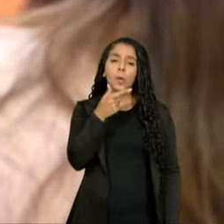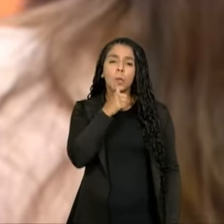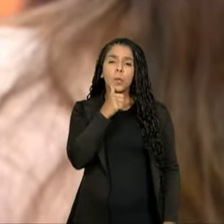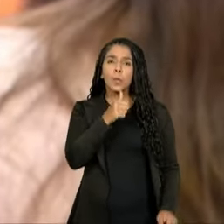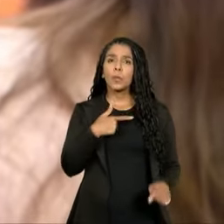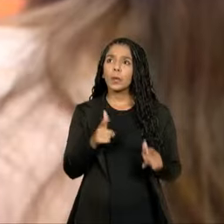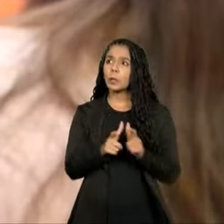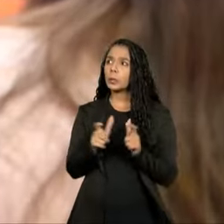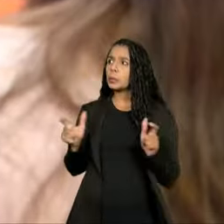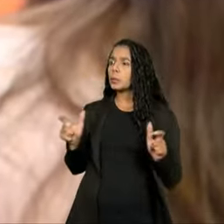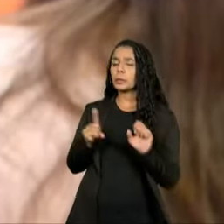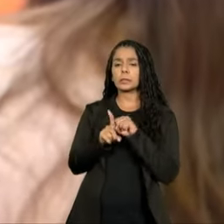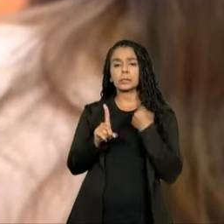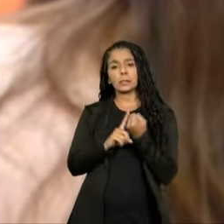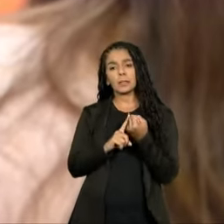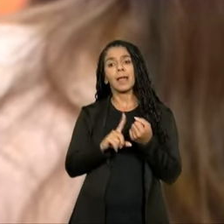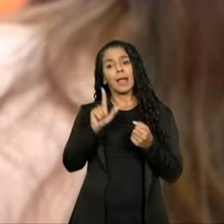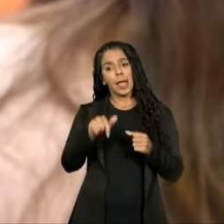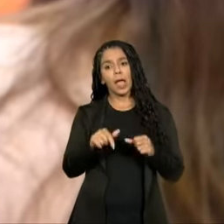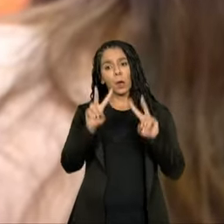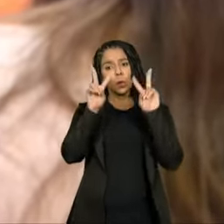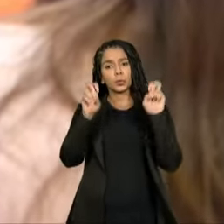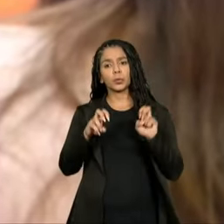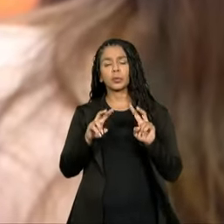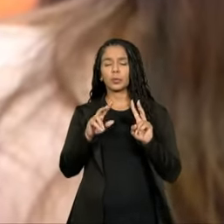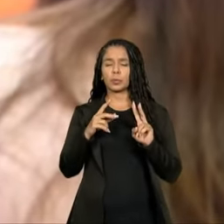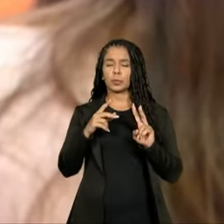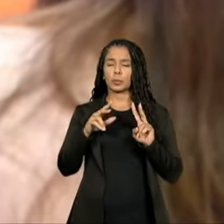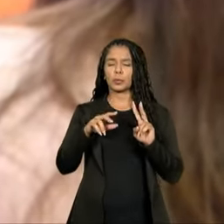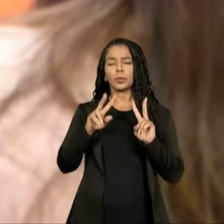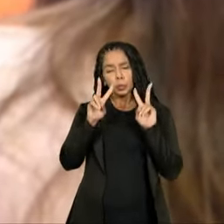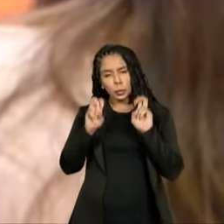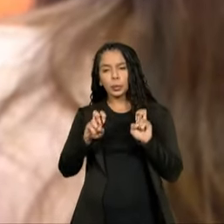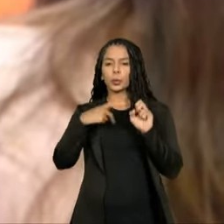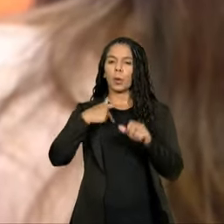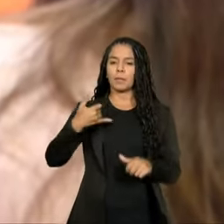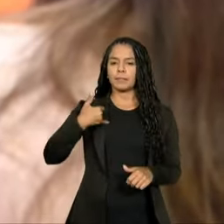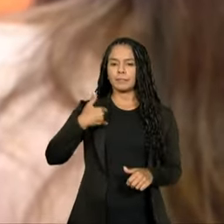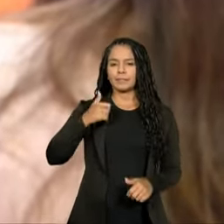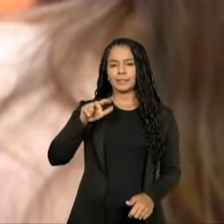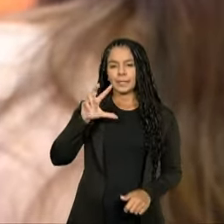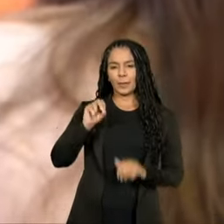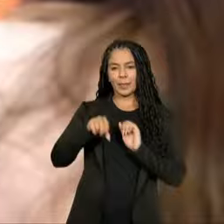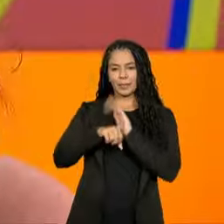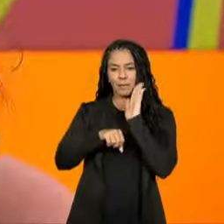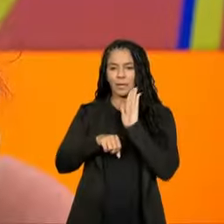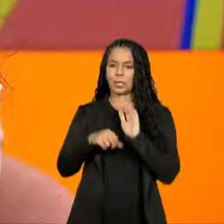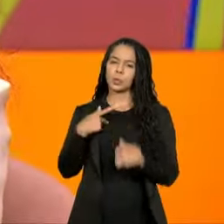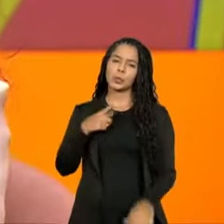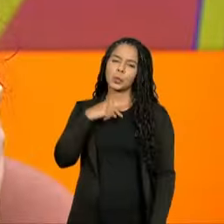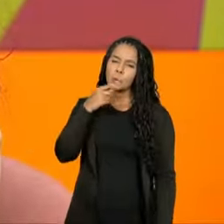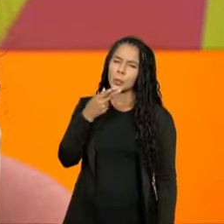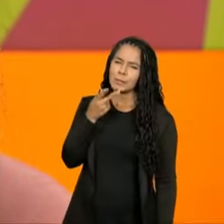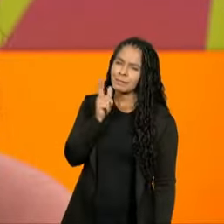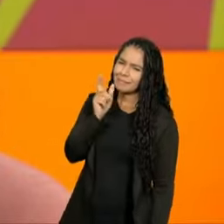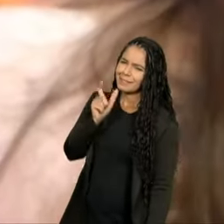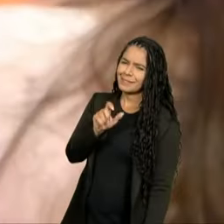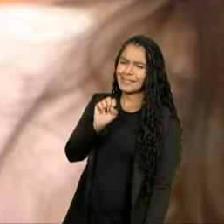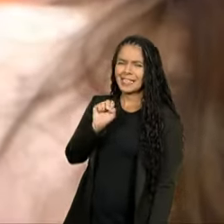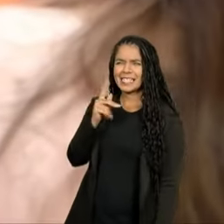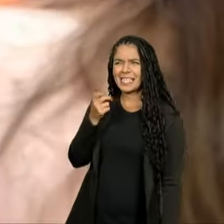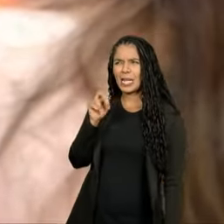ela é uma questão até que eu acho que é de etarismo. Mas a outra pergunta que eu queria falar foi uma coisa que você... Não consigo te chamar de senhora. Não, pelo amor de Deus. Essa carinha